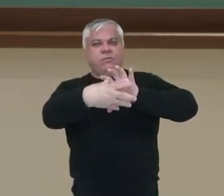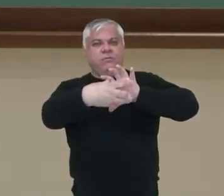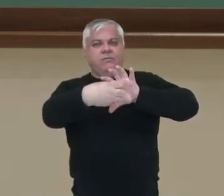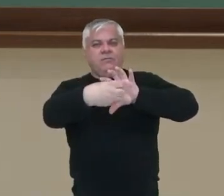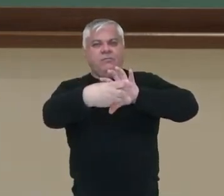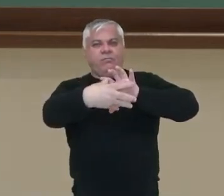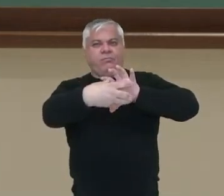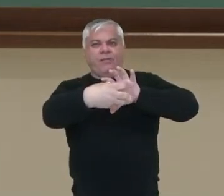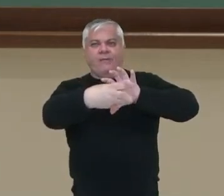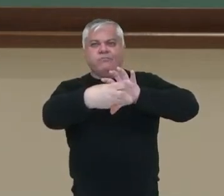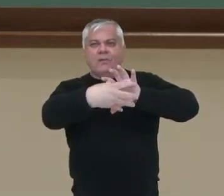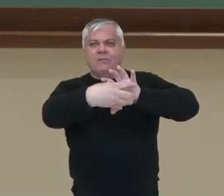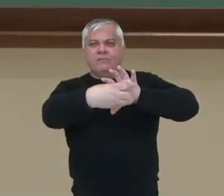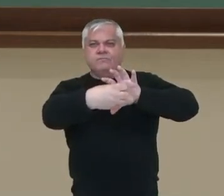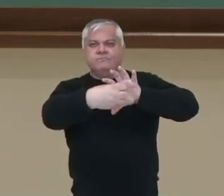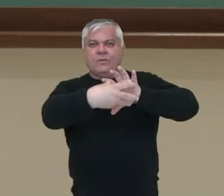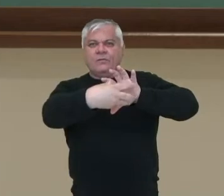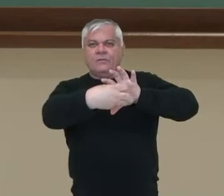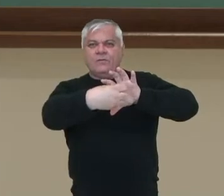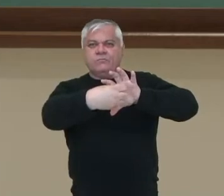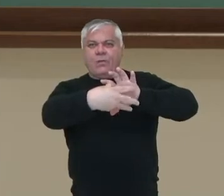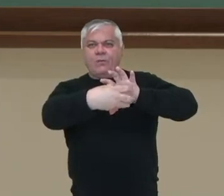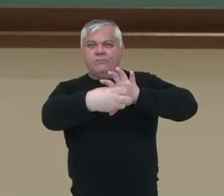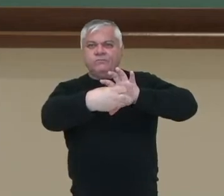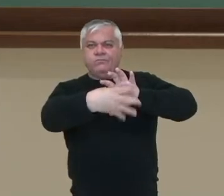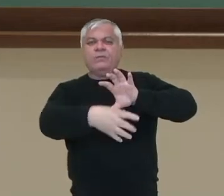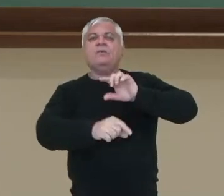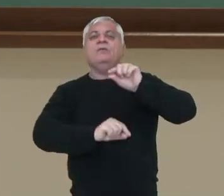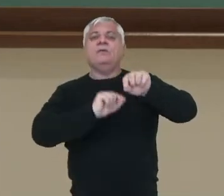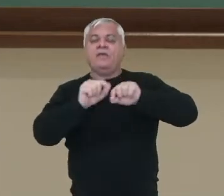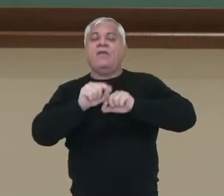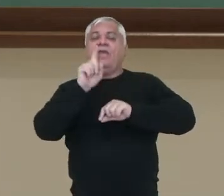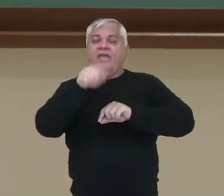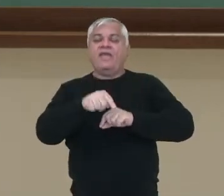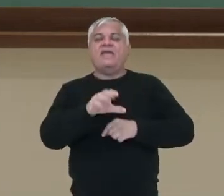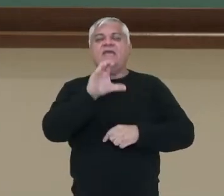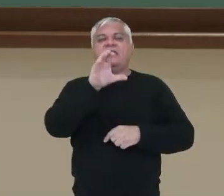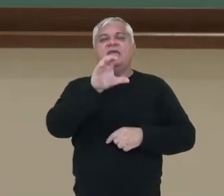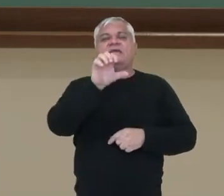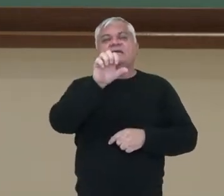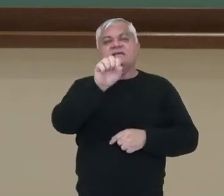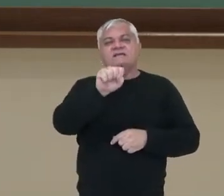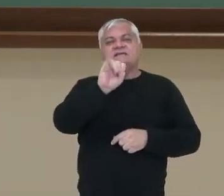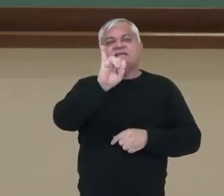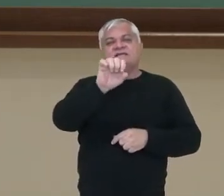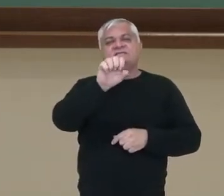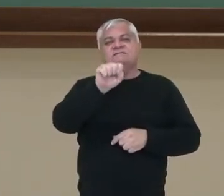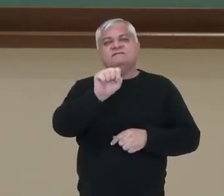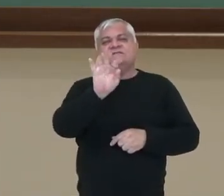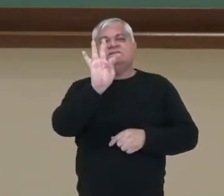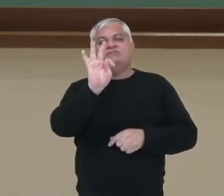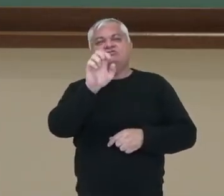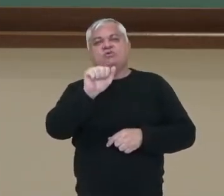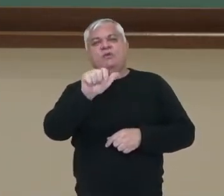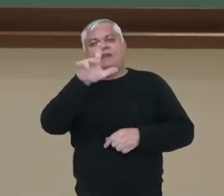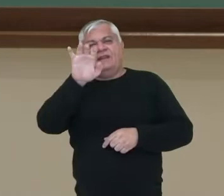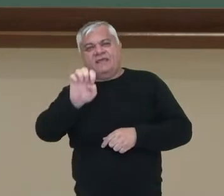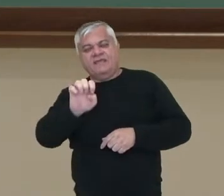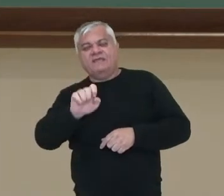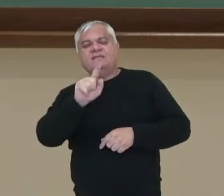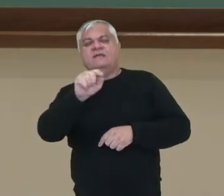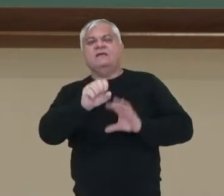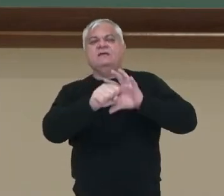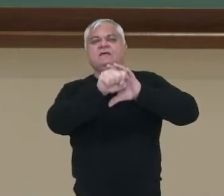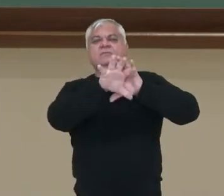O movimento de contração do coração é chamado de sístole e o movimento de relaxamento é